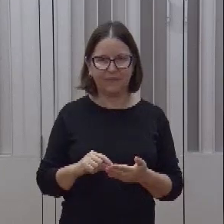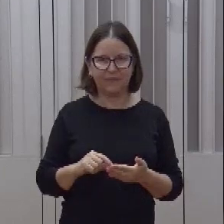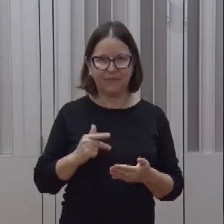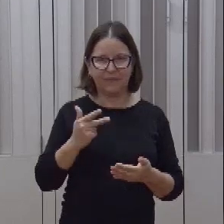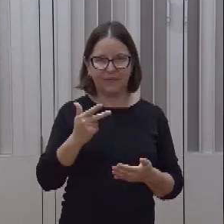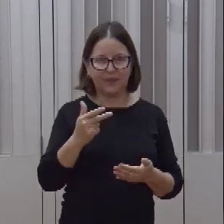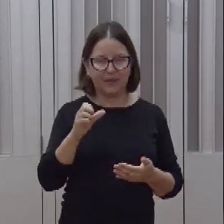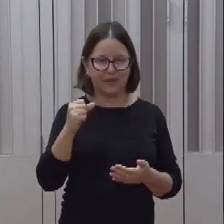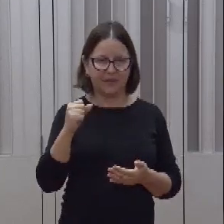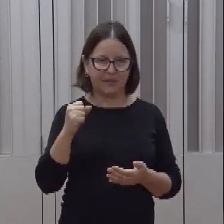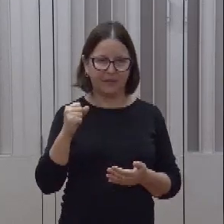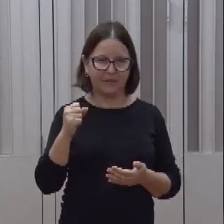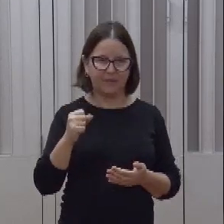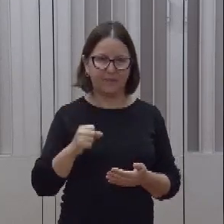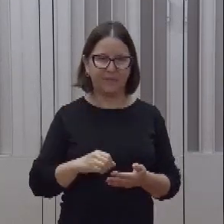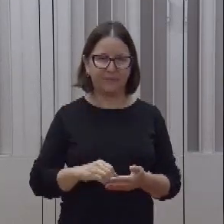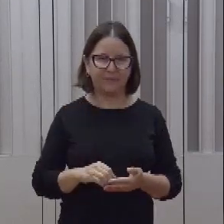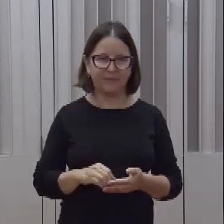38.